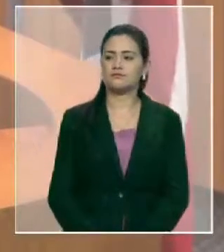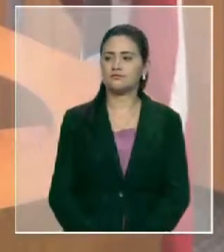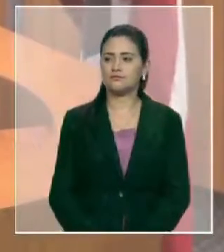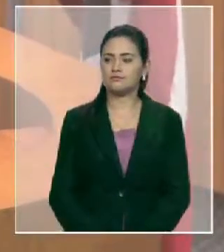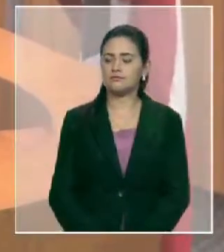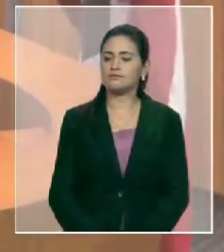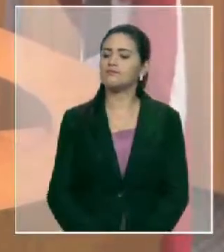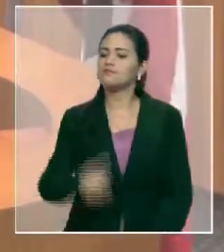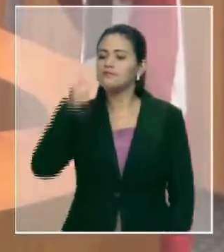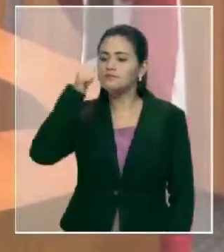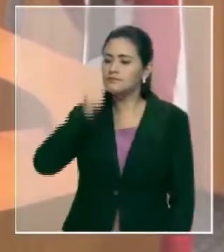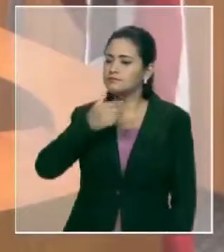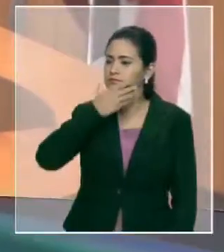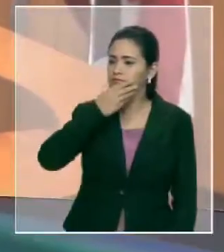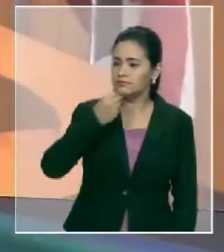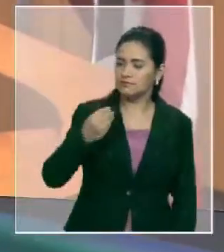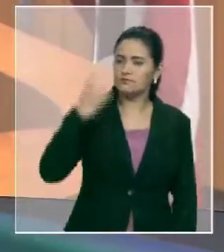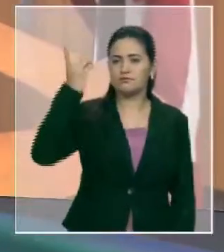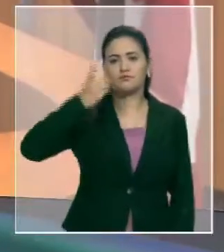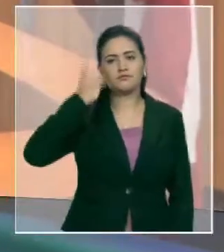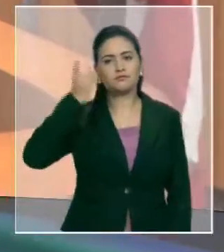senhoras e senhores deputados,